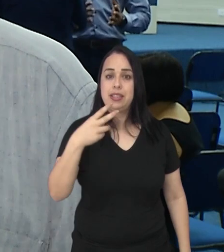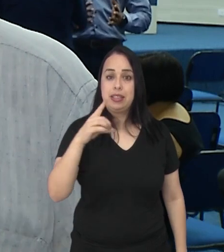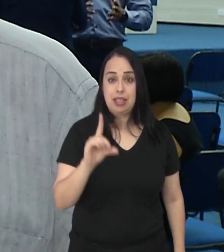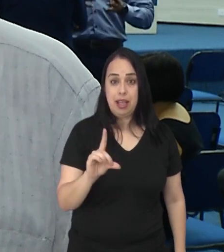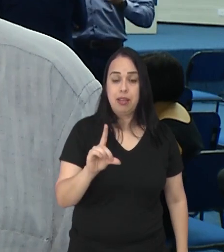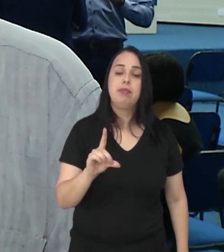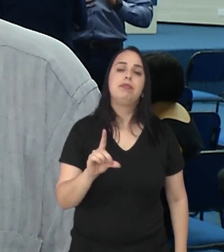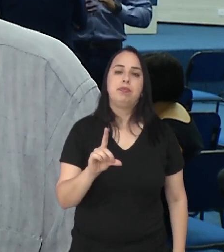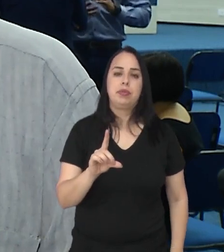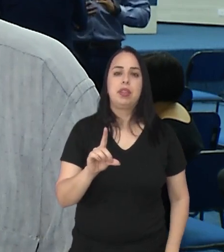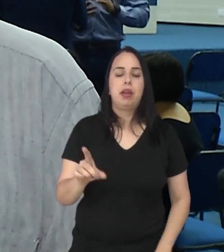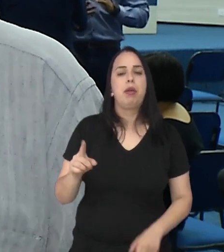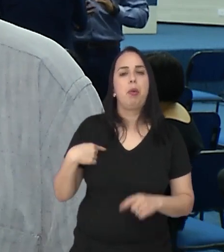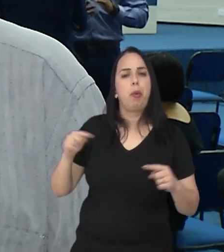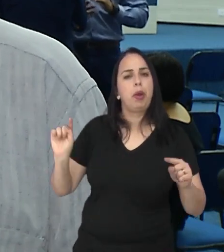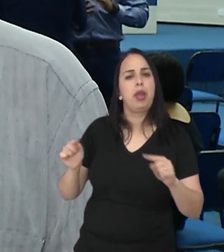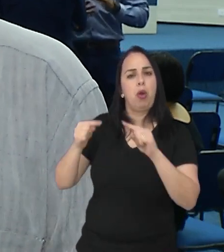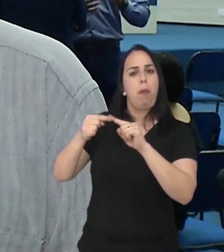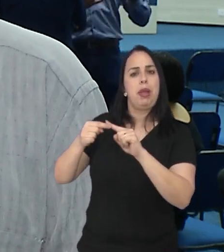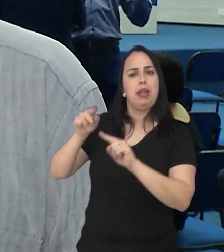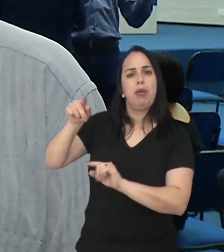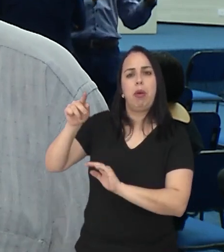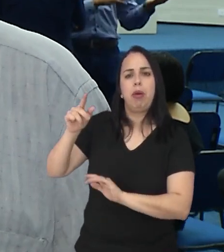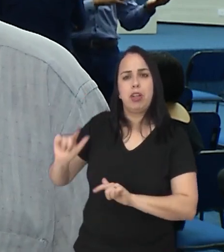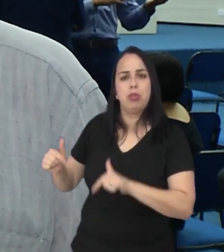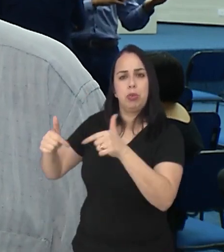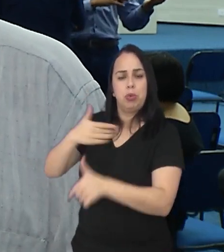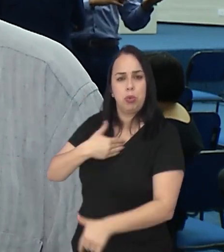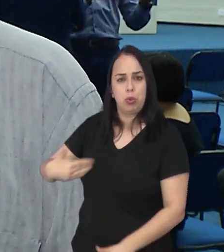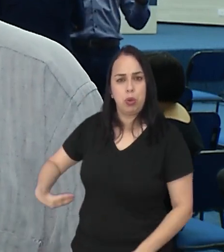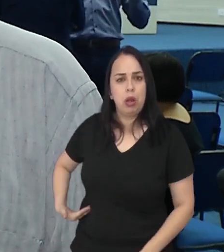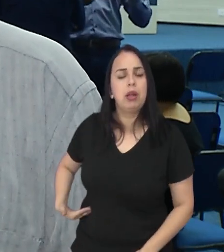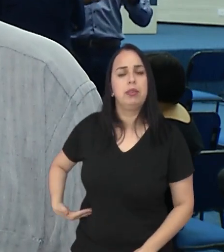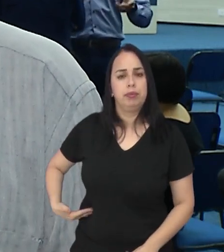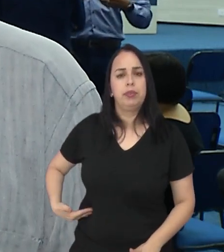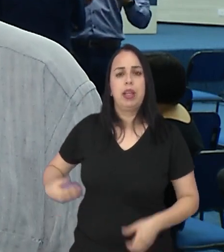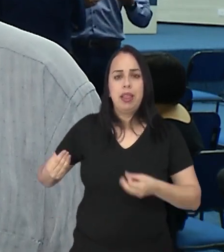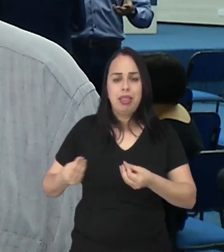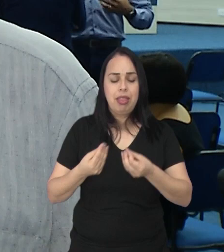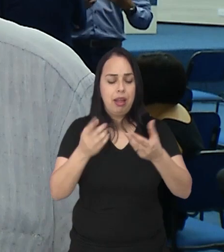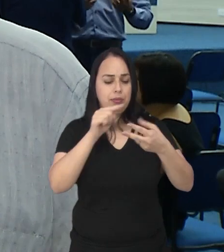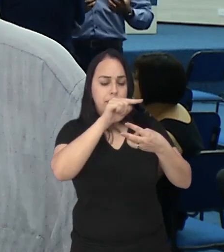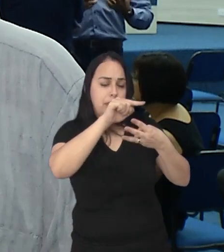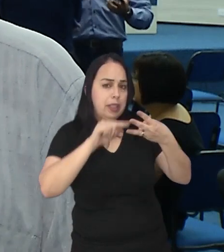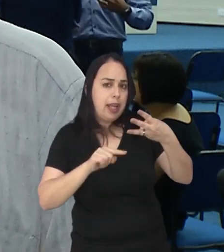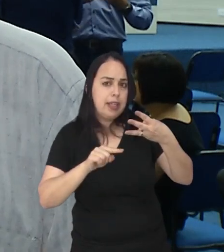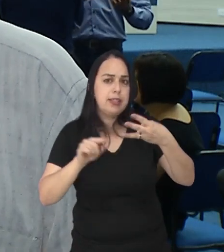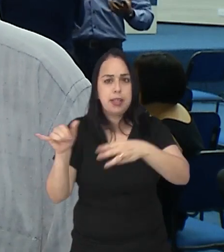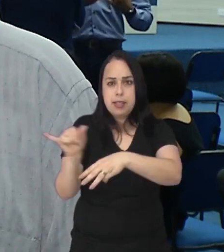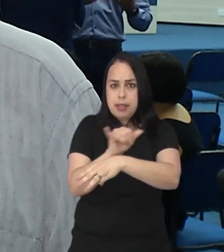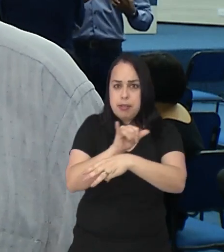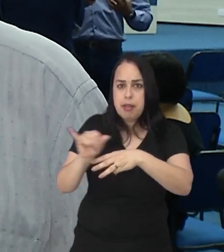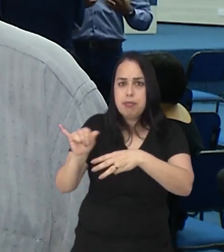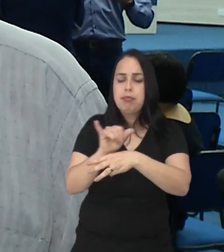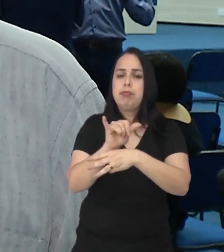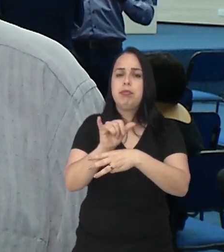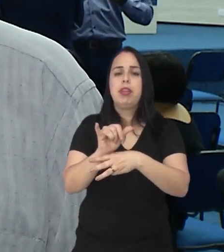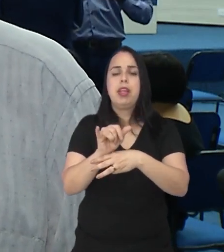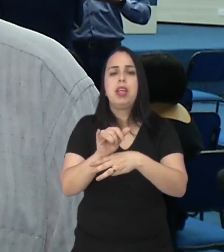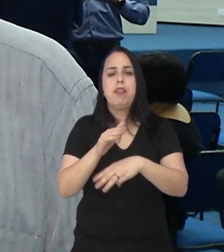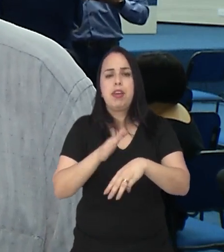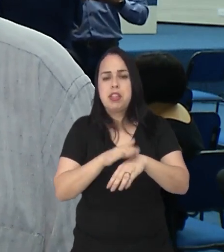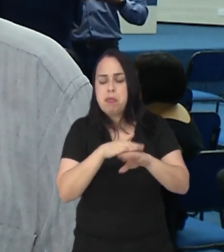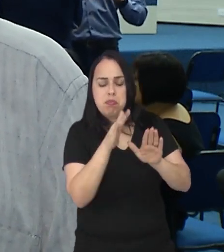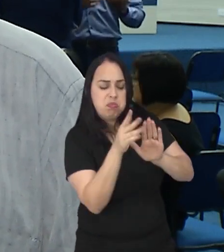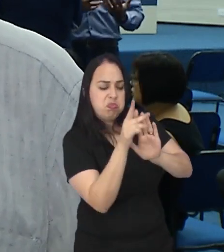Né, inspirado na própria política do governo de diálogo, desenvolvimento e dignidade, trazer esses 3 elementos para dentro do